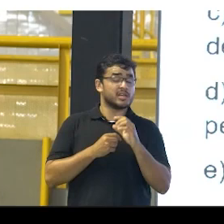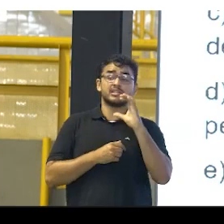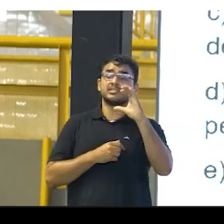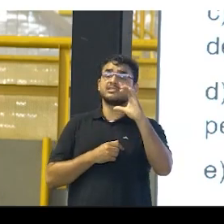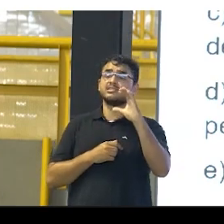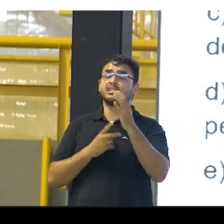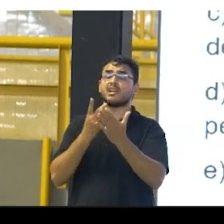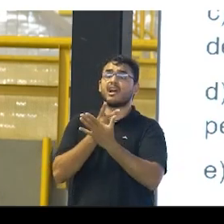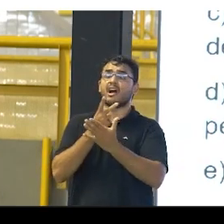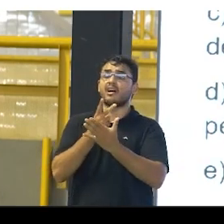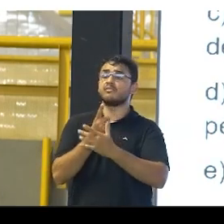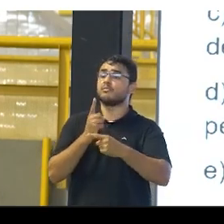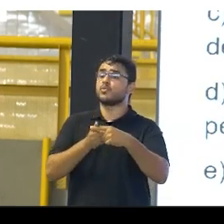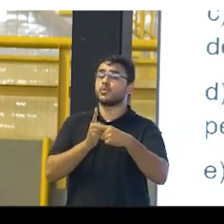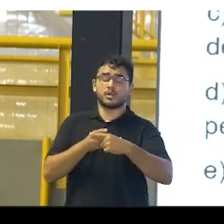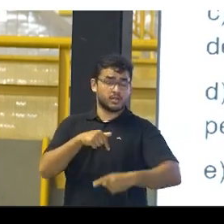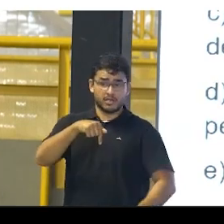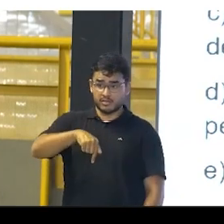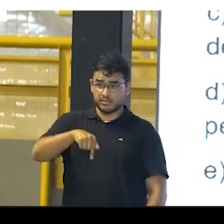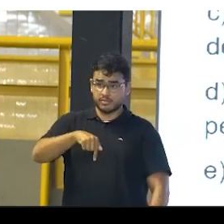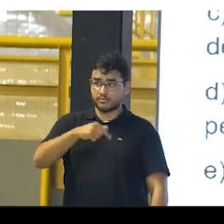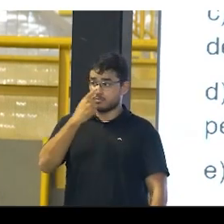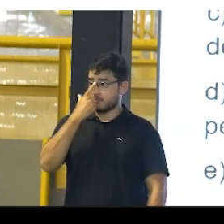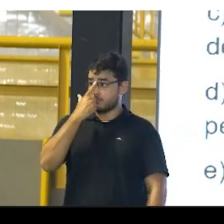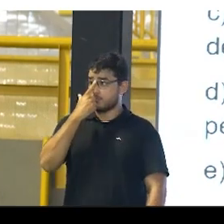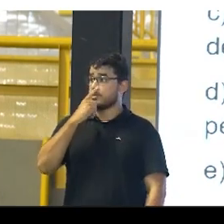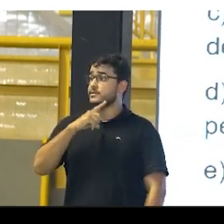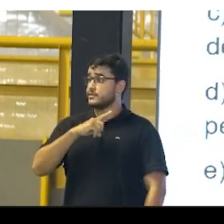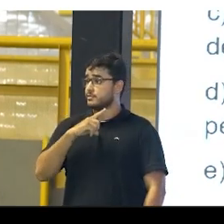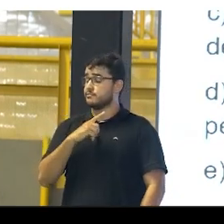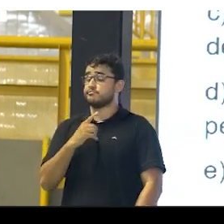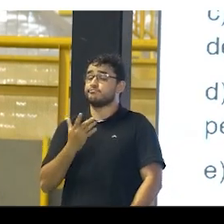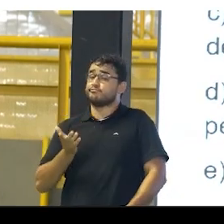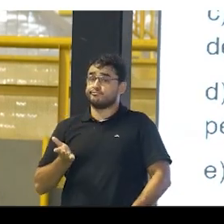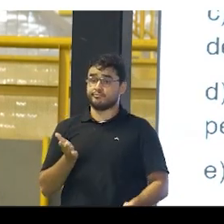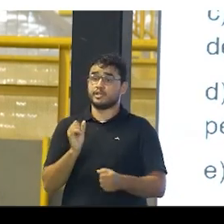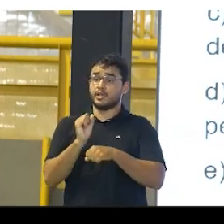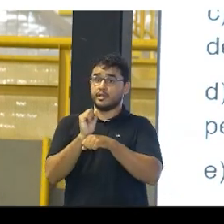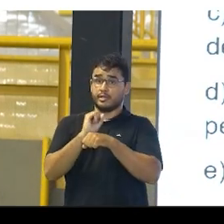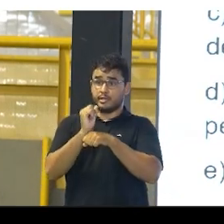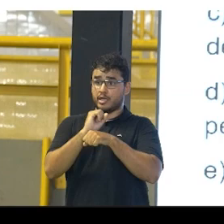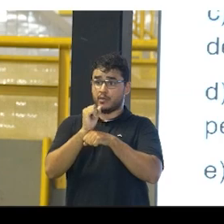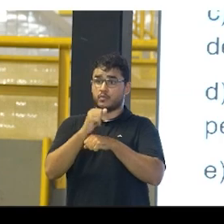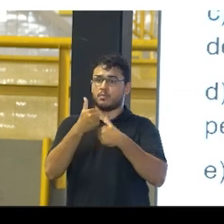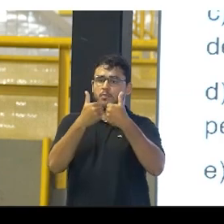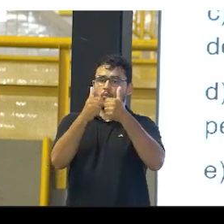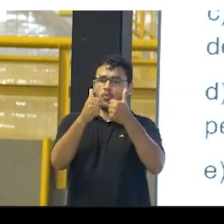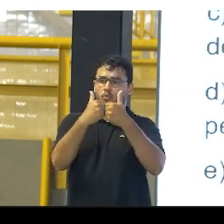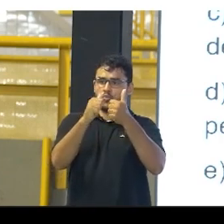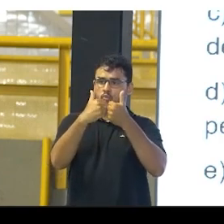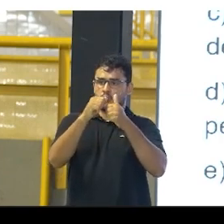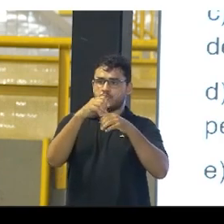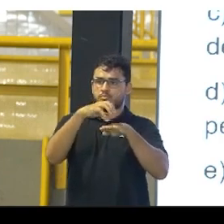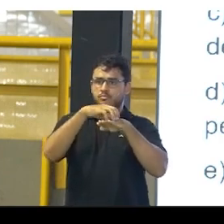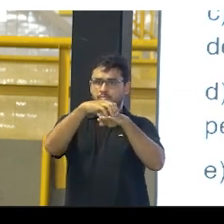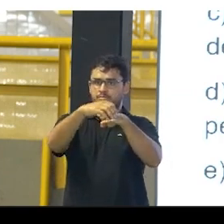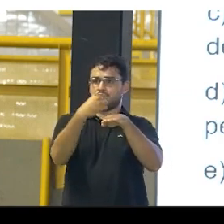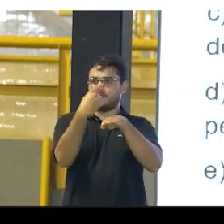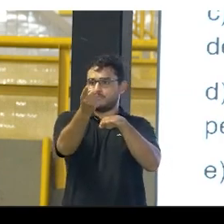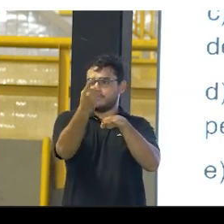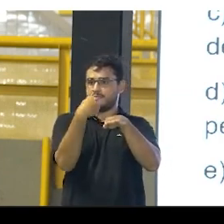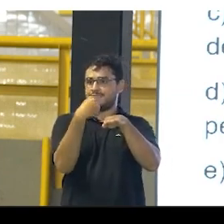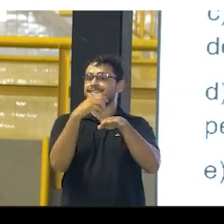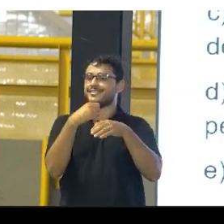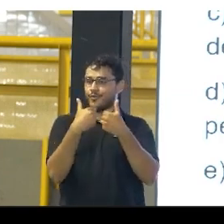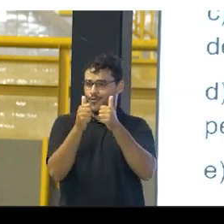Aliás, transporte individual aqui no Brasil, além de cumprir a tarefa de nos levar e nos trazer, ou seja, meio